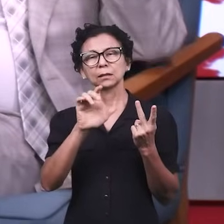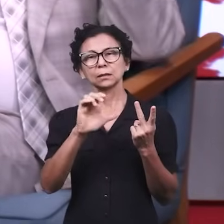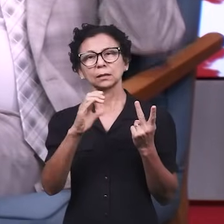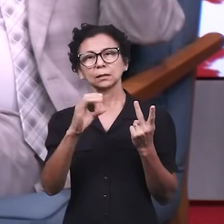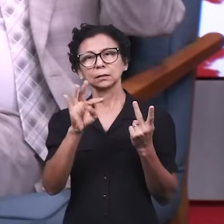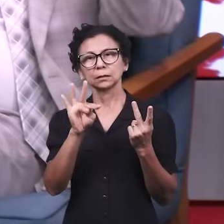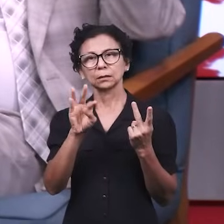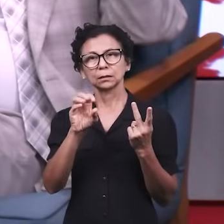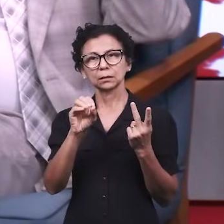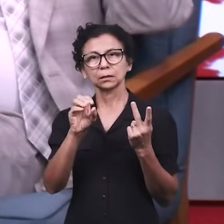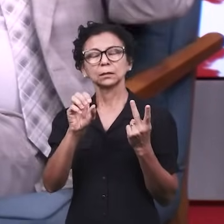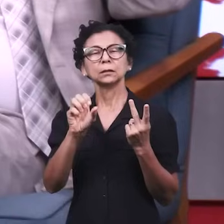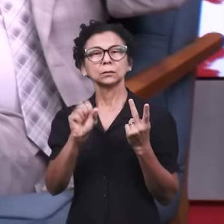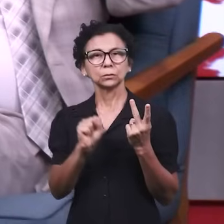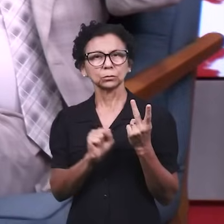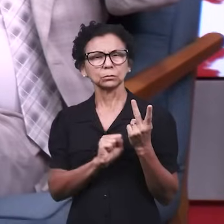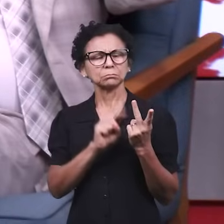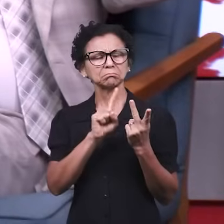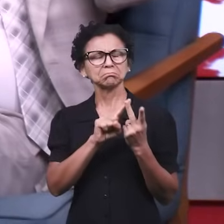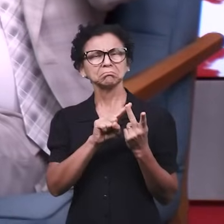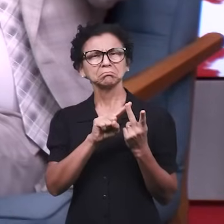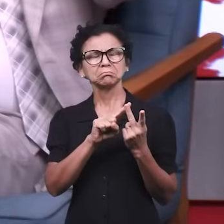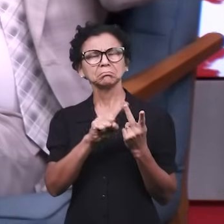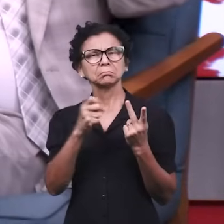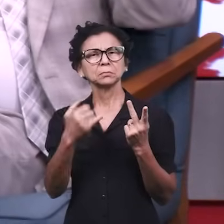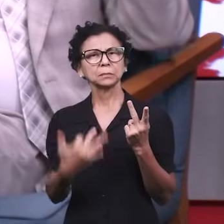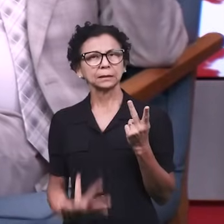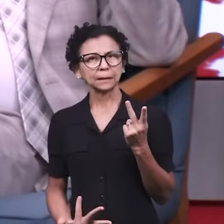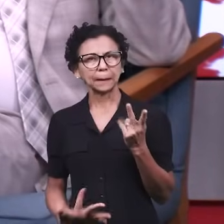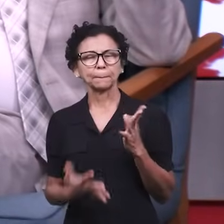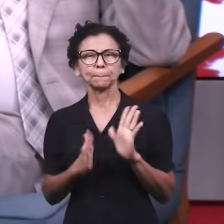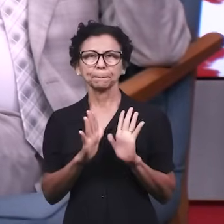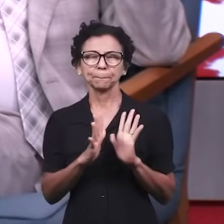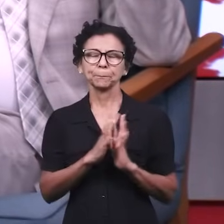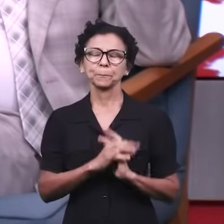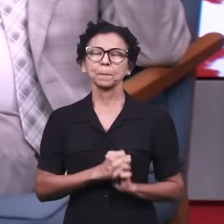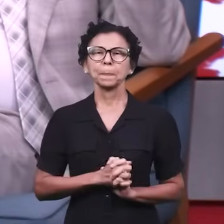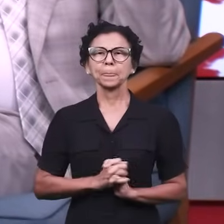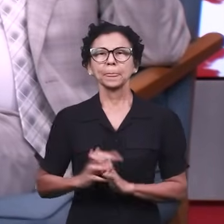No Pentecoste, a igreja estava falando